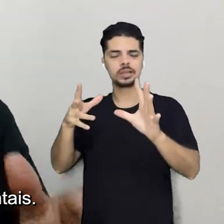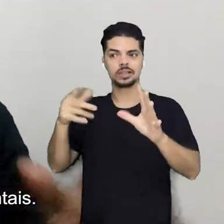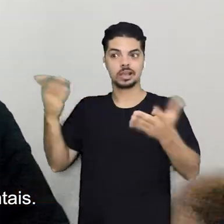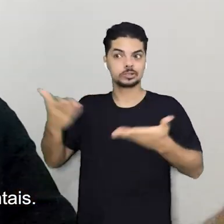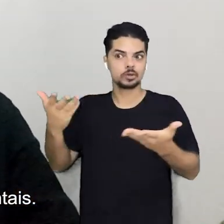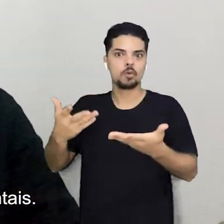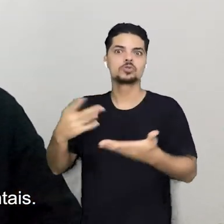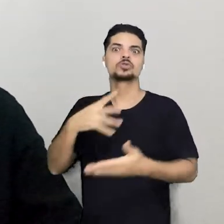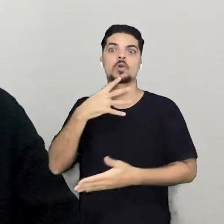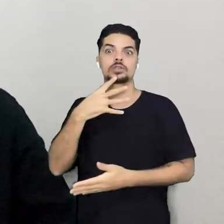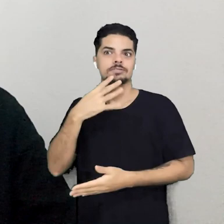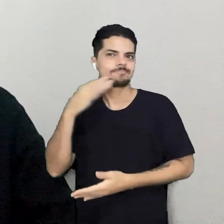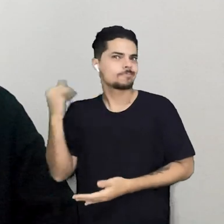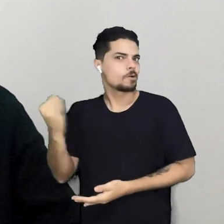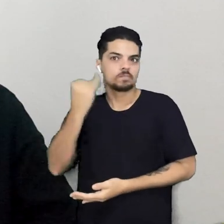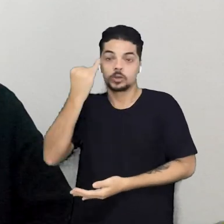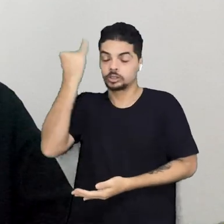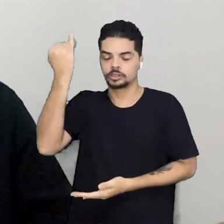reconhecemos como fundamentais.